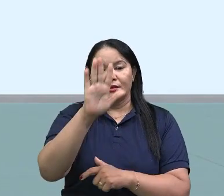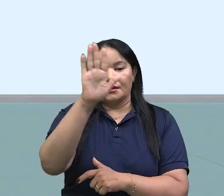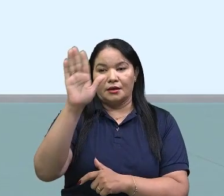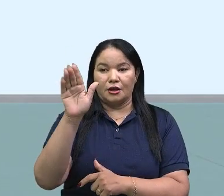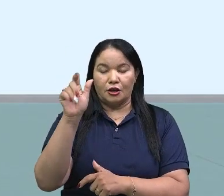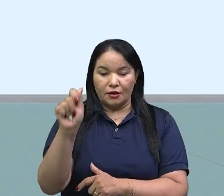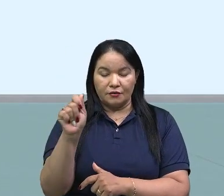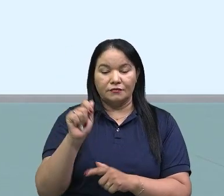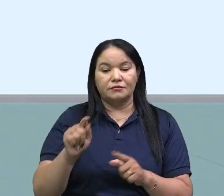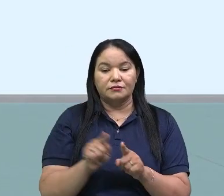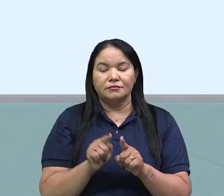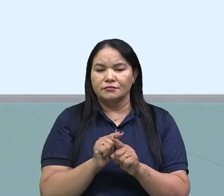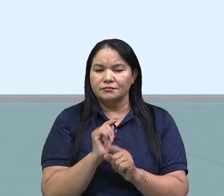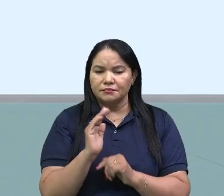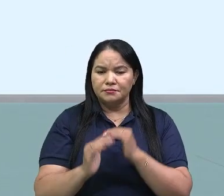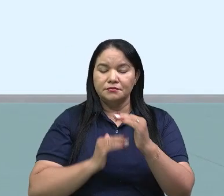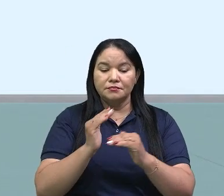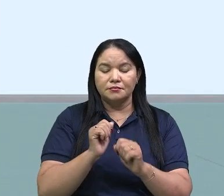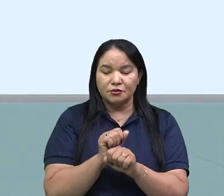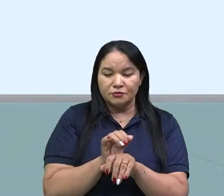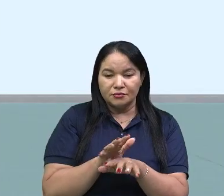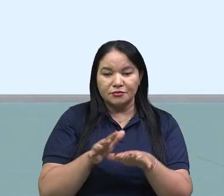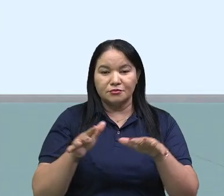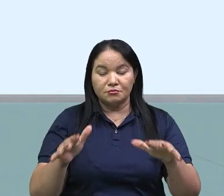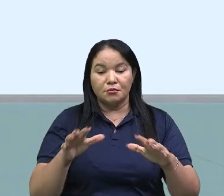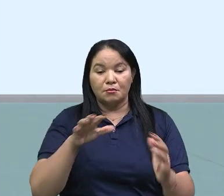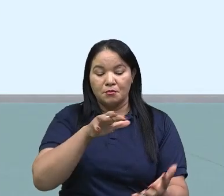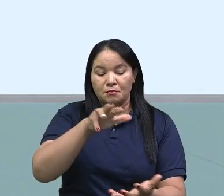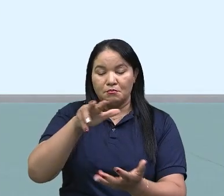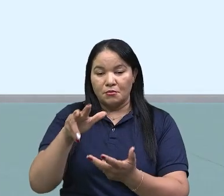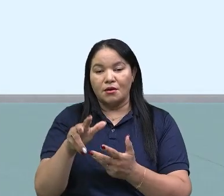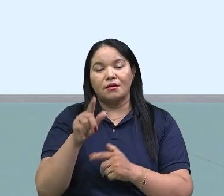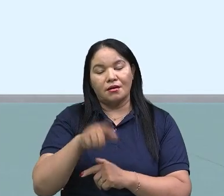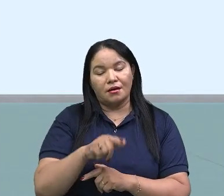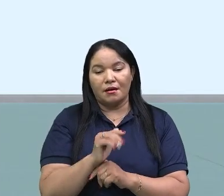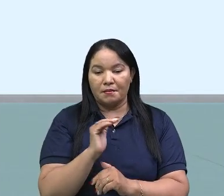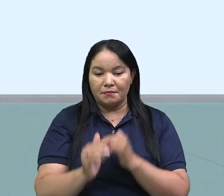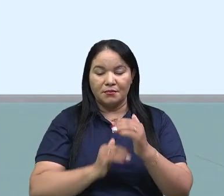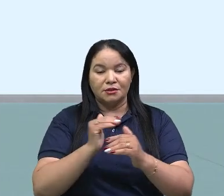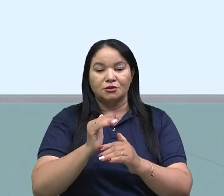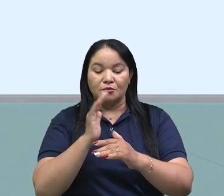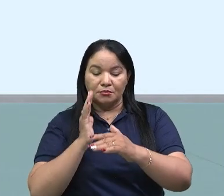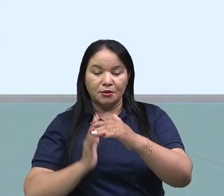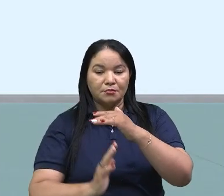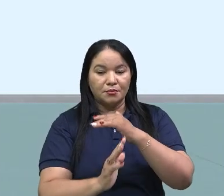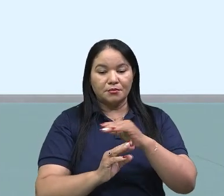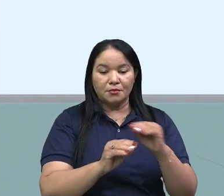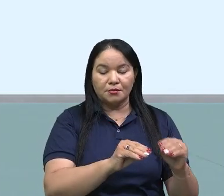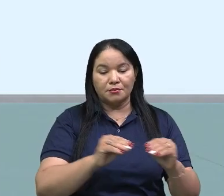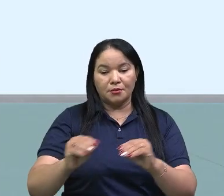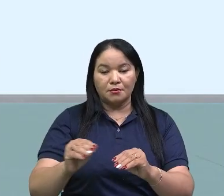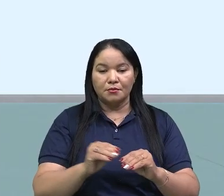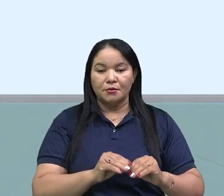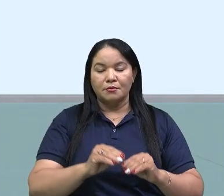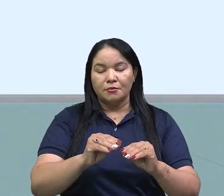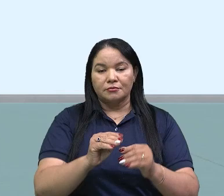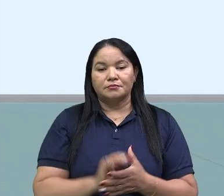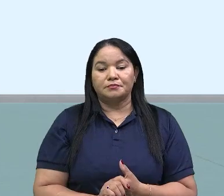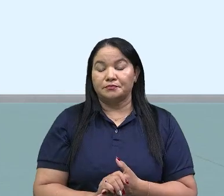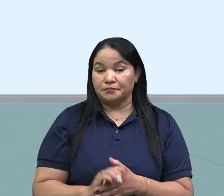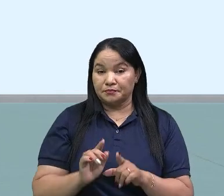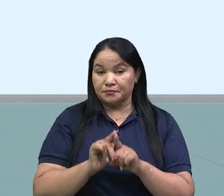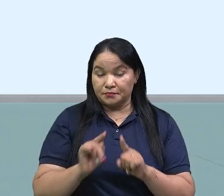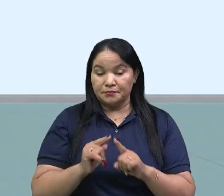ali, né? E daí eles se espalharam pelo mundo. Então, é um processo de imigração, né? Foi um processo de imigração. Agora, a gente também pode